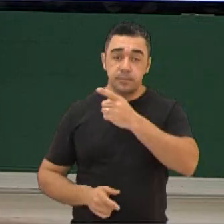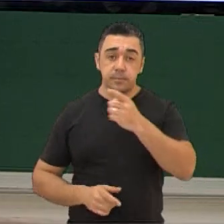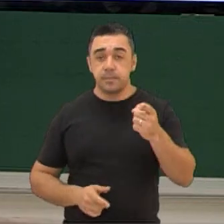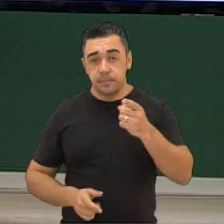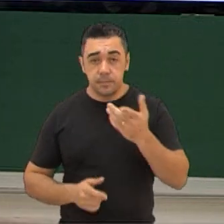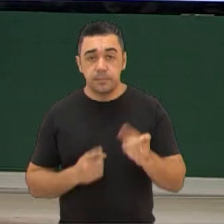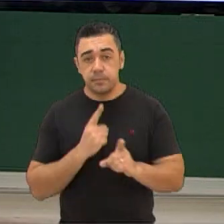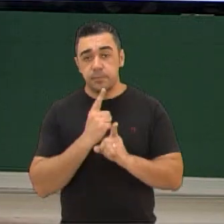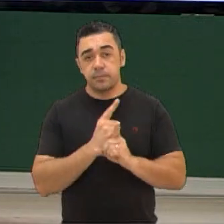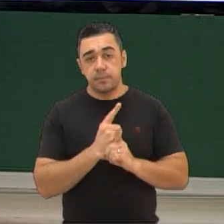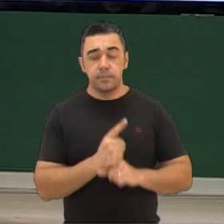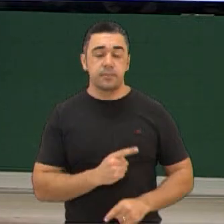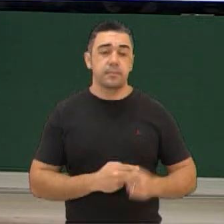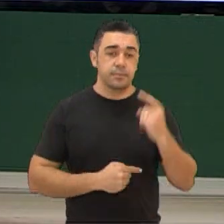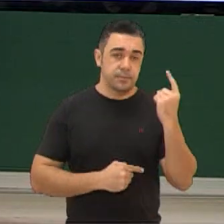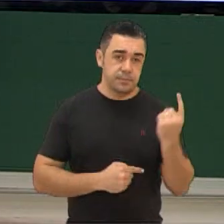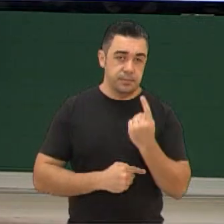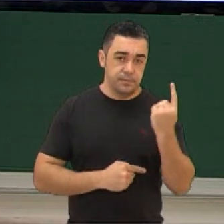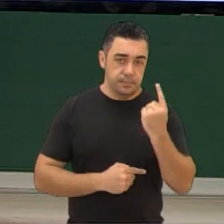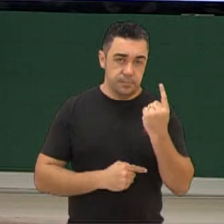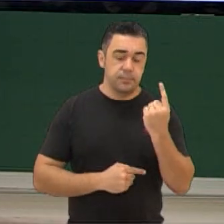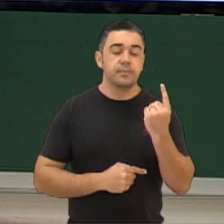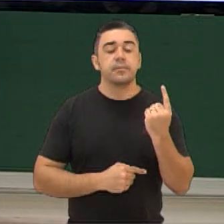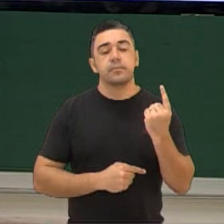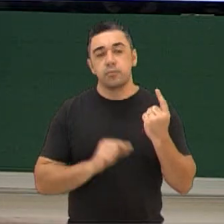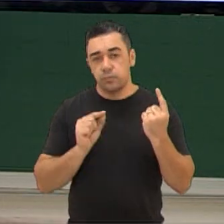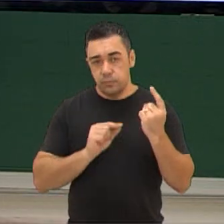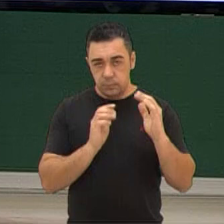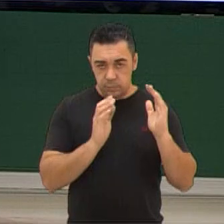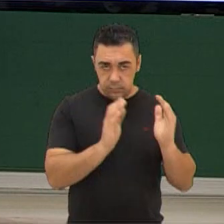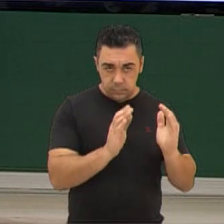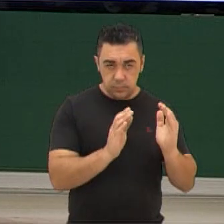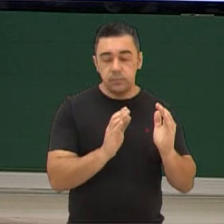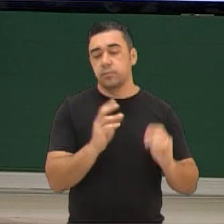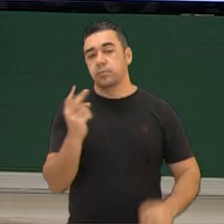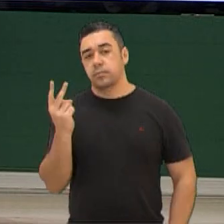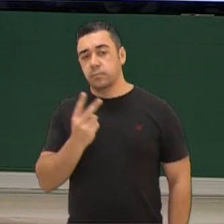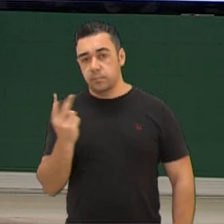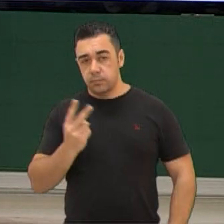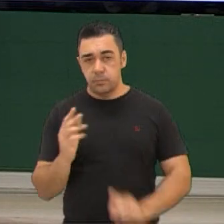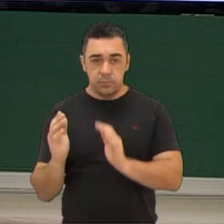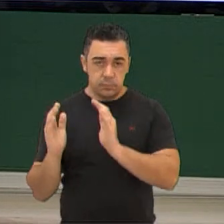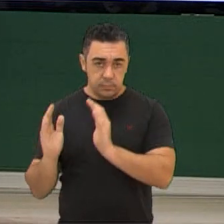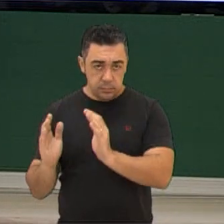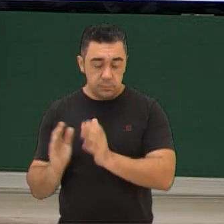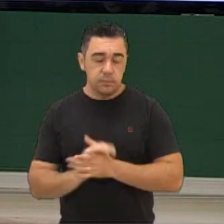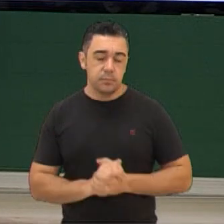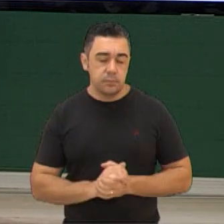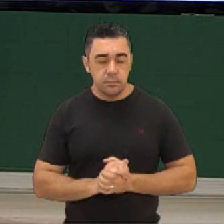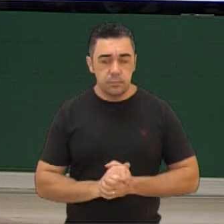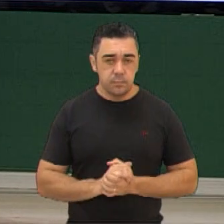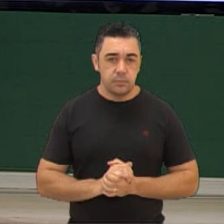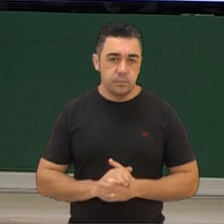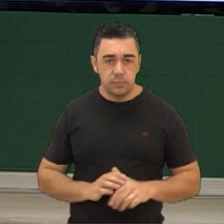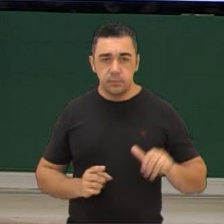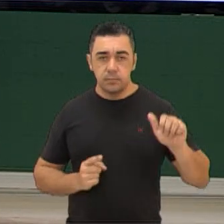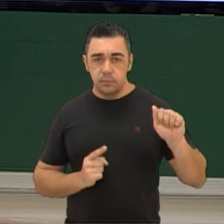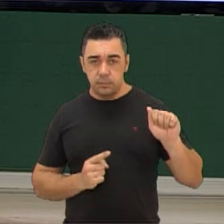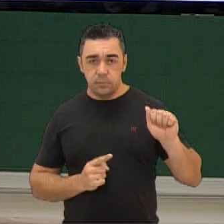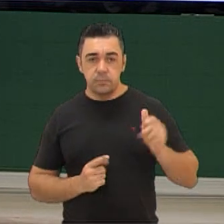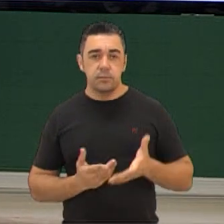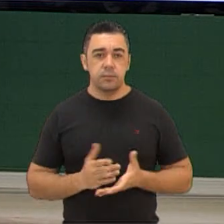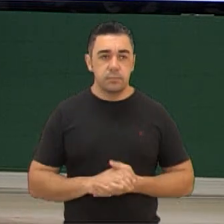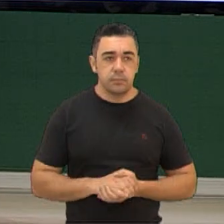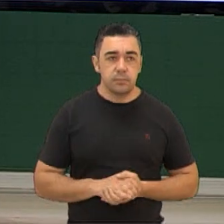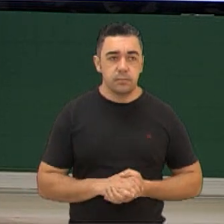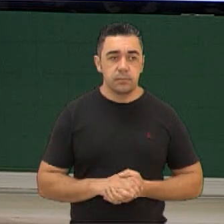vocês identifiquem o que é primeiro membro e o que é segundo membro. Então, na letra A, ele passa para